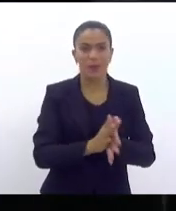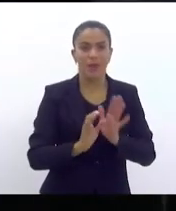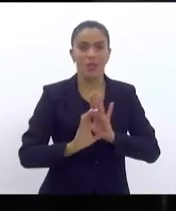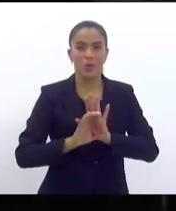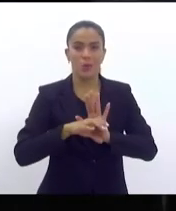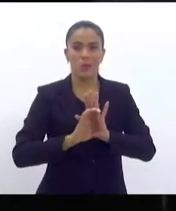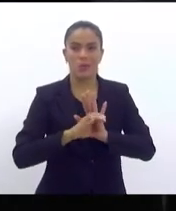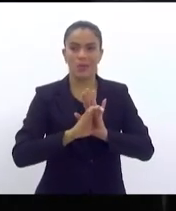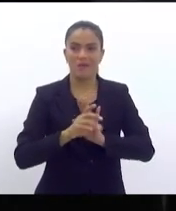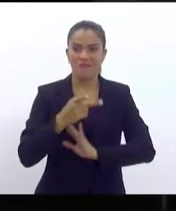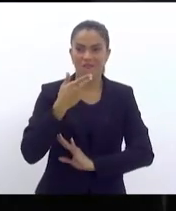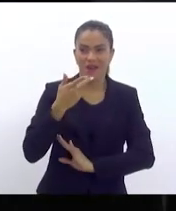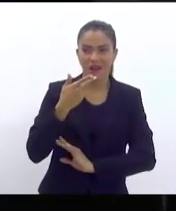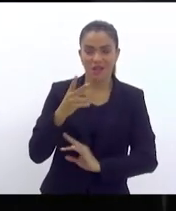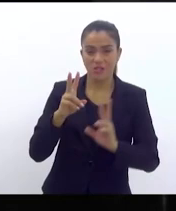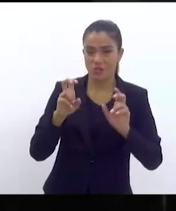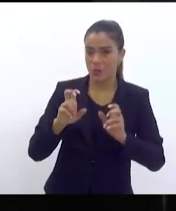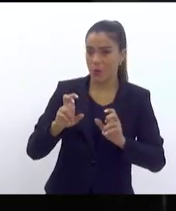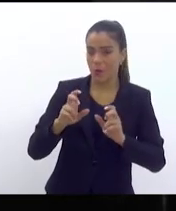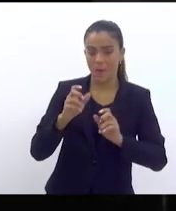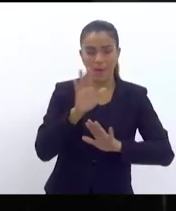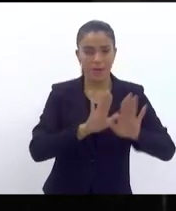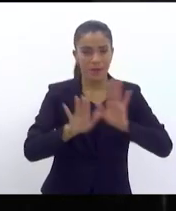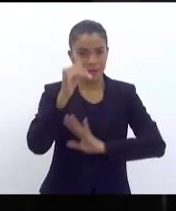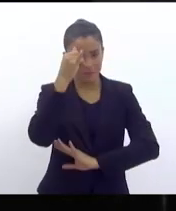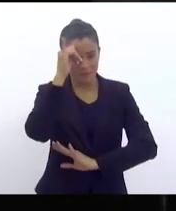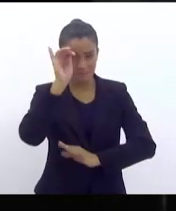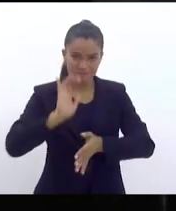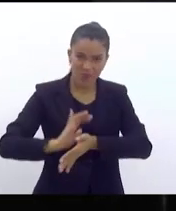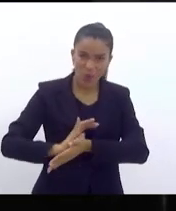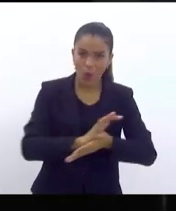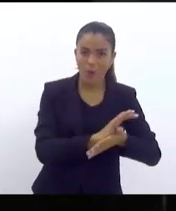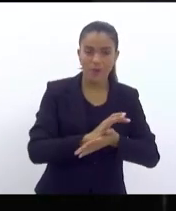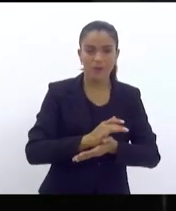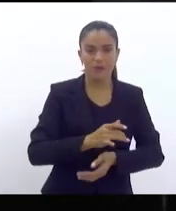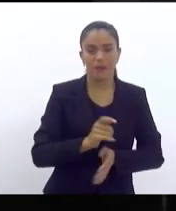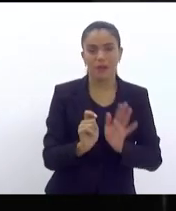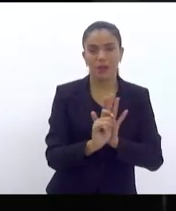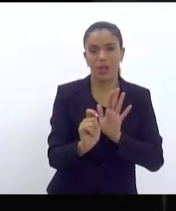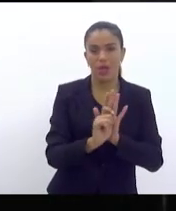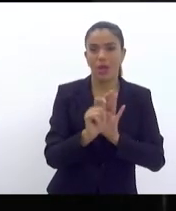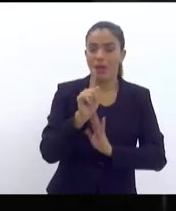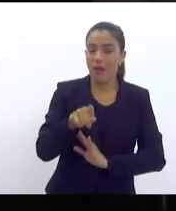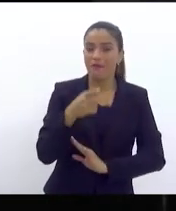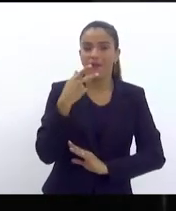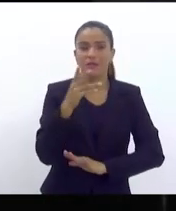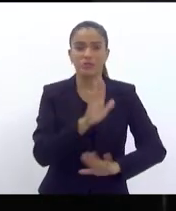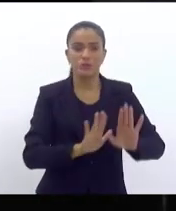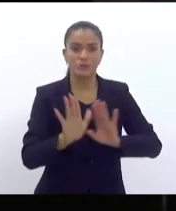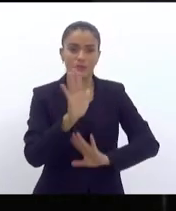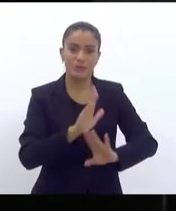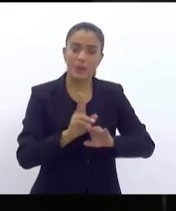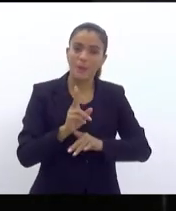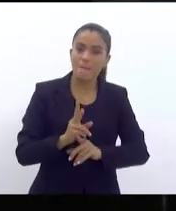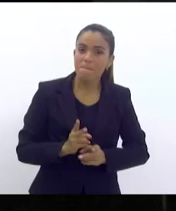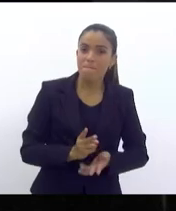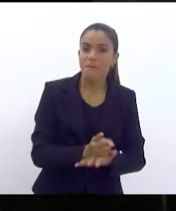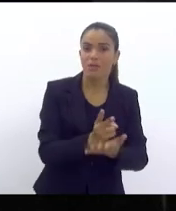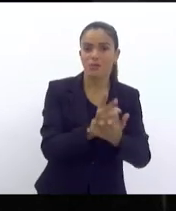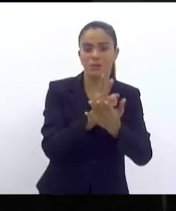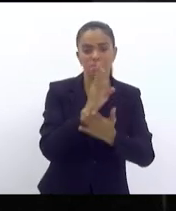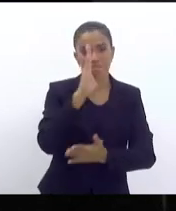porque falar de prevenção falar de combate às drogas é falar de prevenção manutenção do nosso Pilar